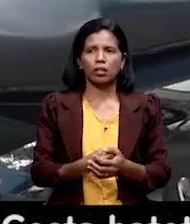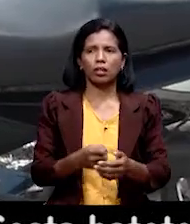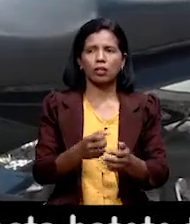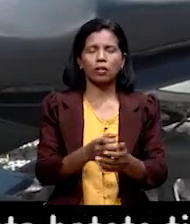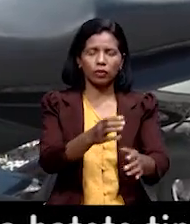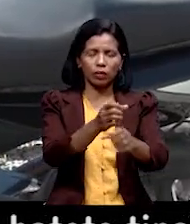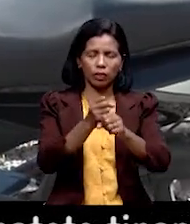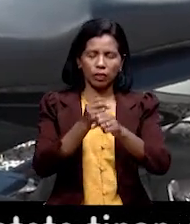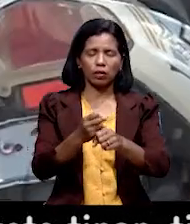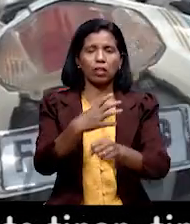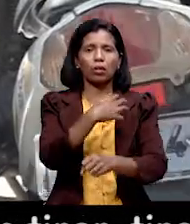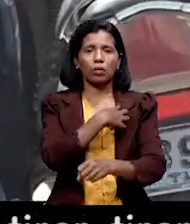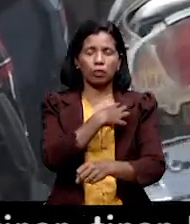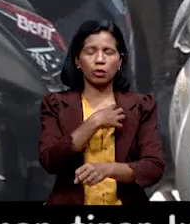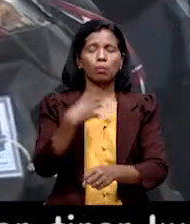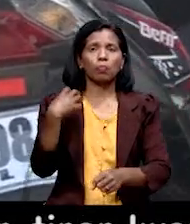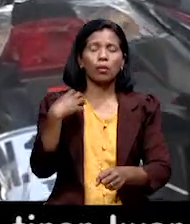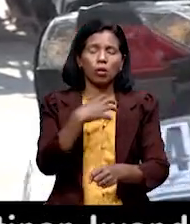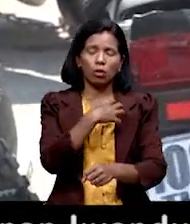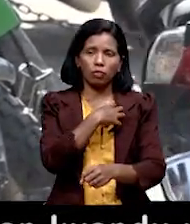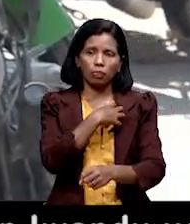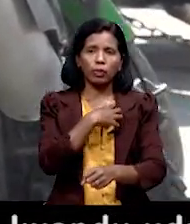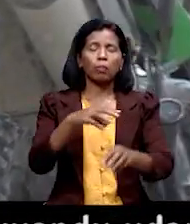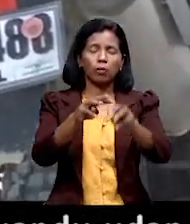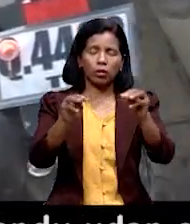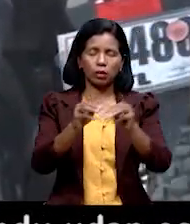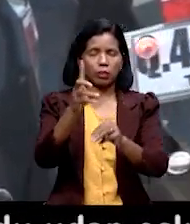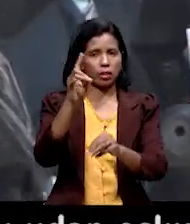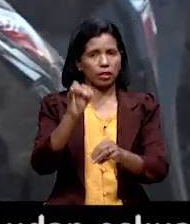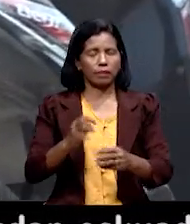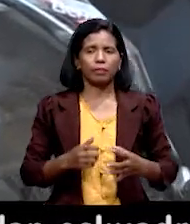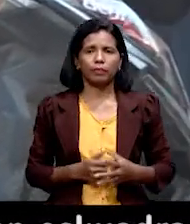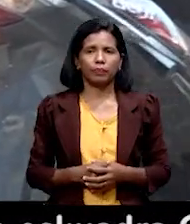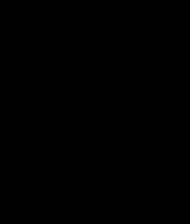ona i kwartel penetele municipio de Lim. Na polan sever Justiniano Nano Ziamen.